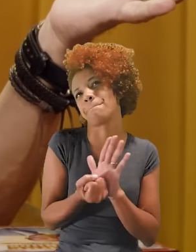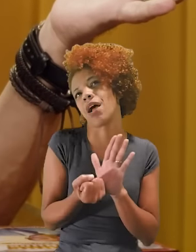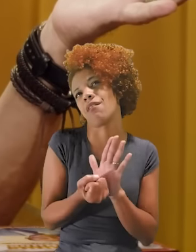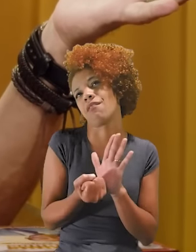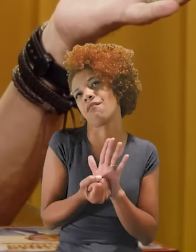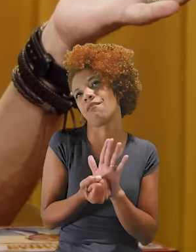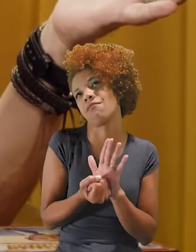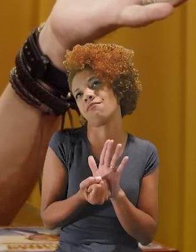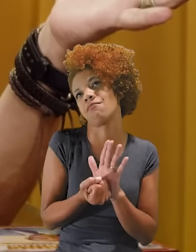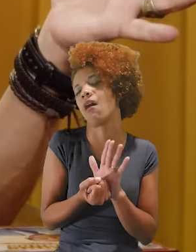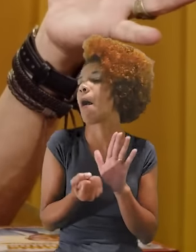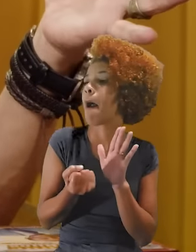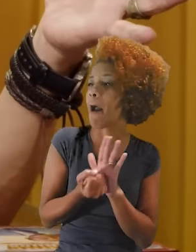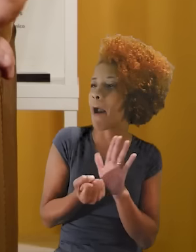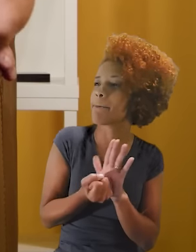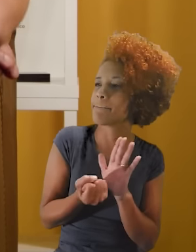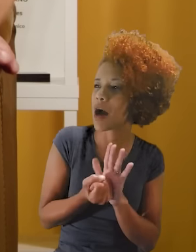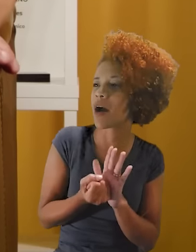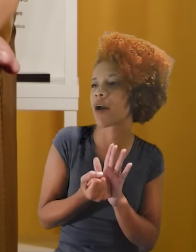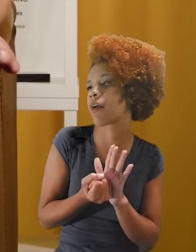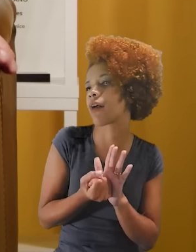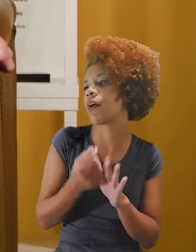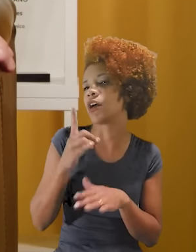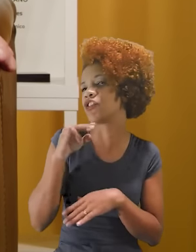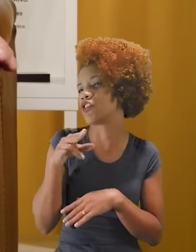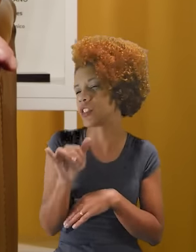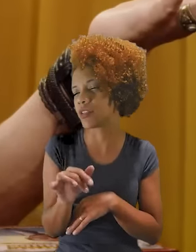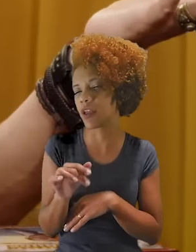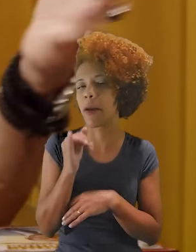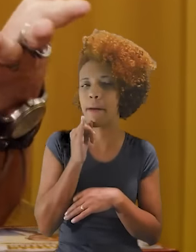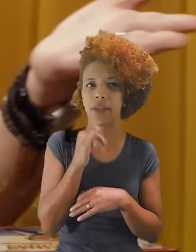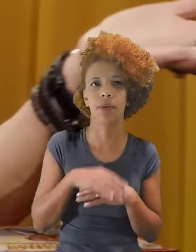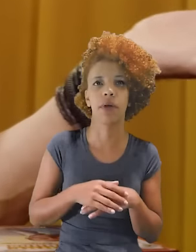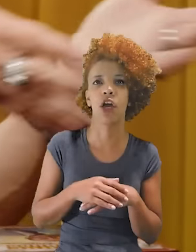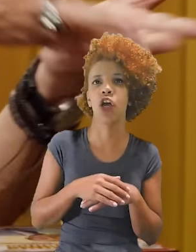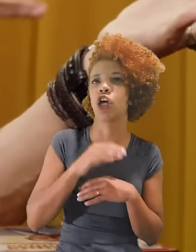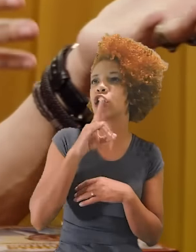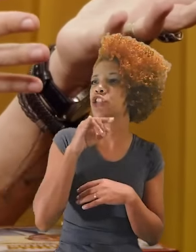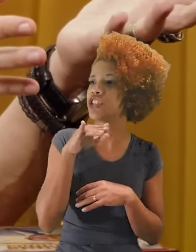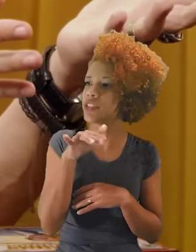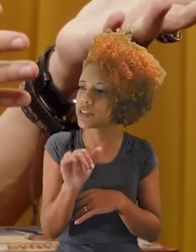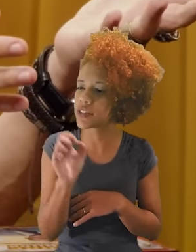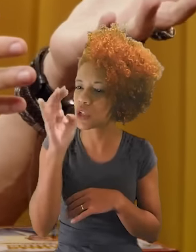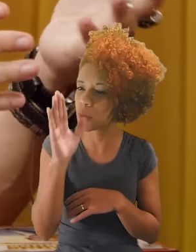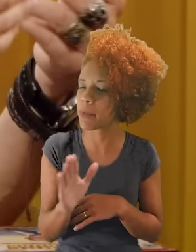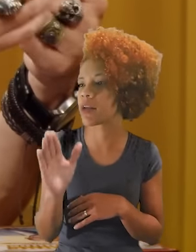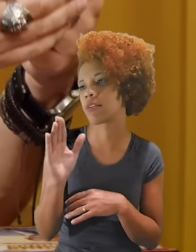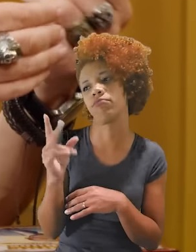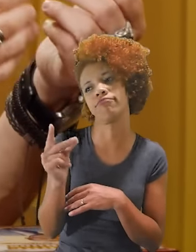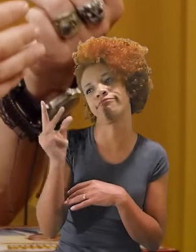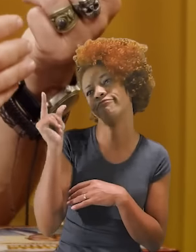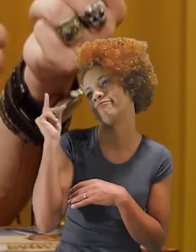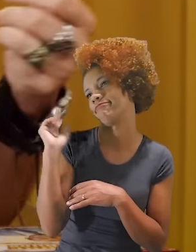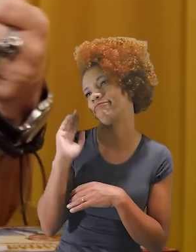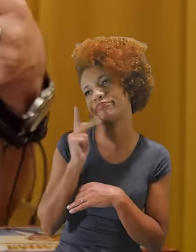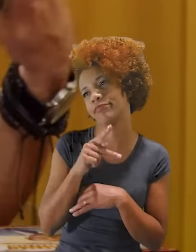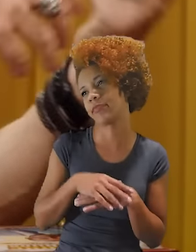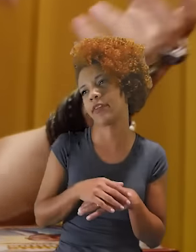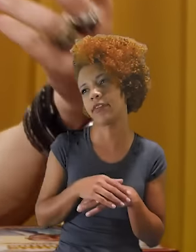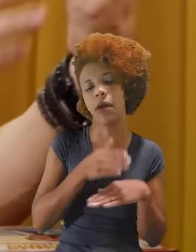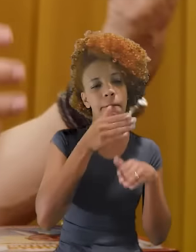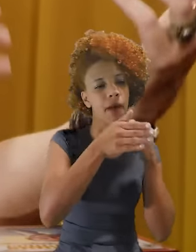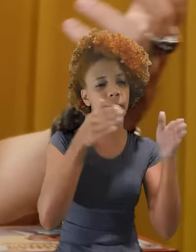marca... Sim. Entendeu? Muito a marca Disney... É, e pouco pra você ter uma ideia, cara, Disney do Brasil. Vamos falar, pô, cara, eu venho falando do Disney,